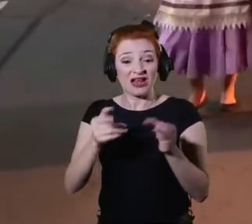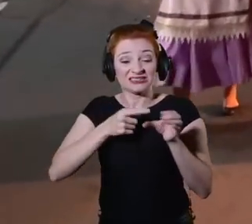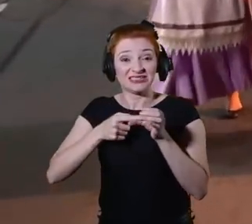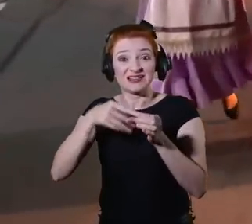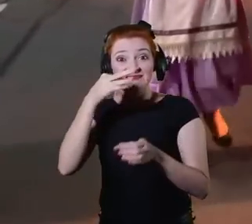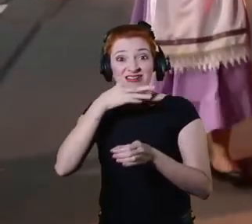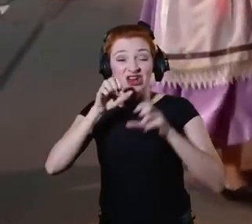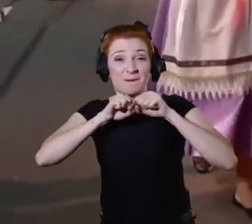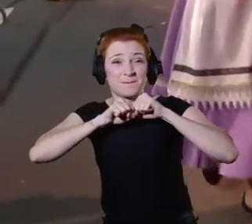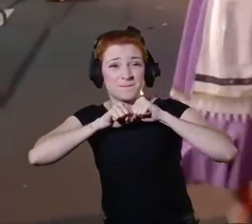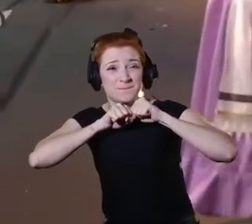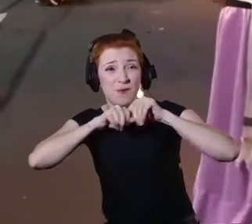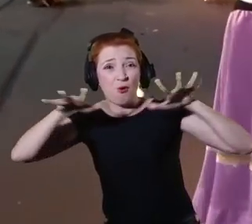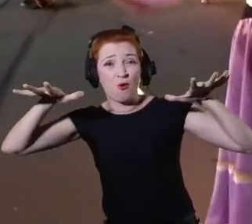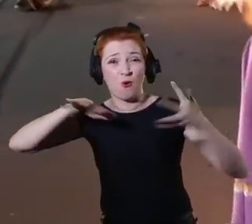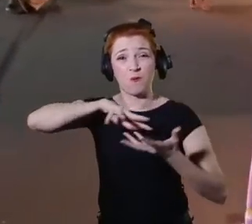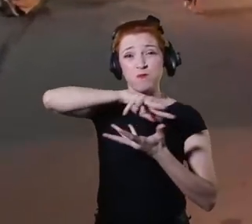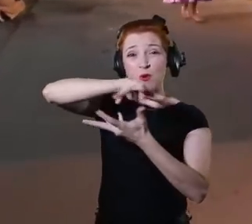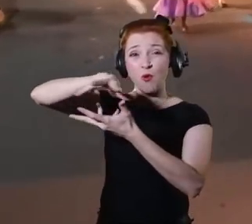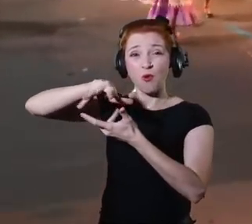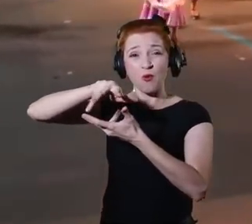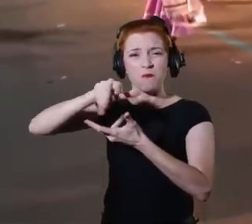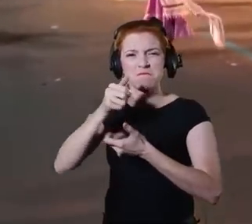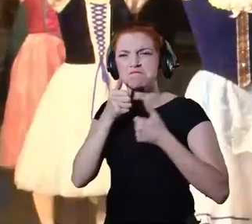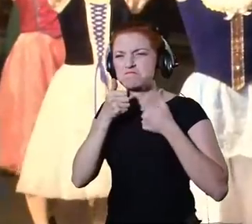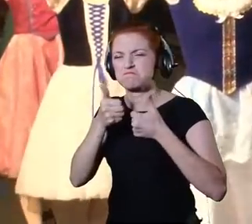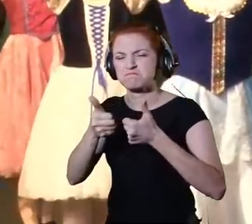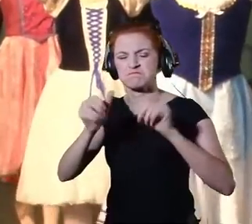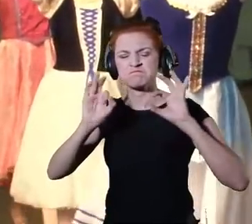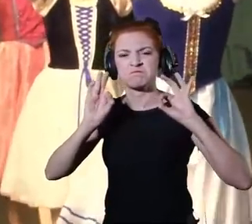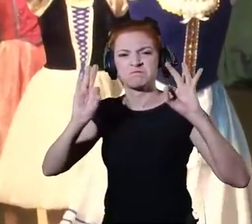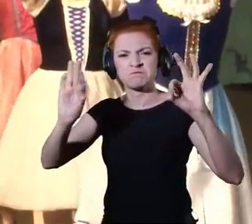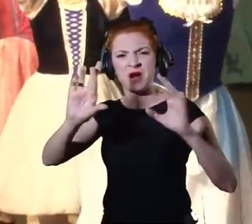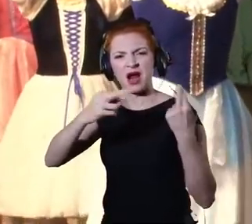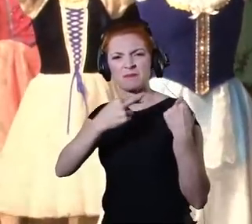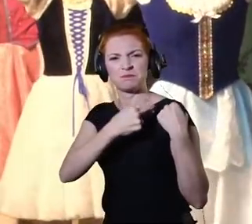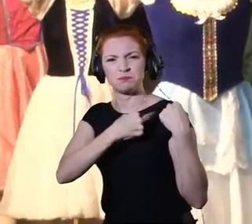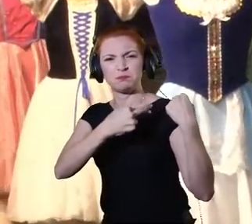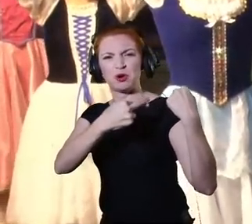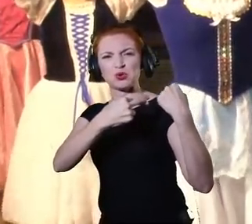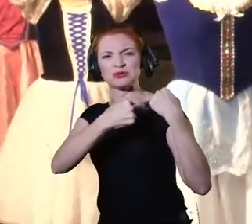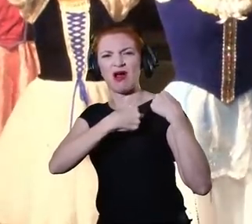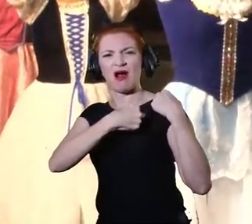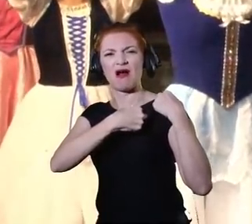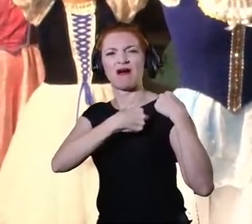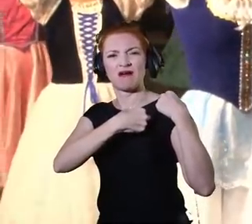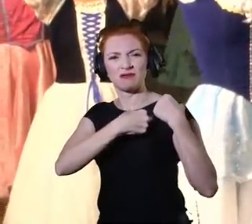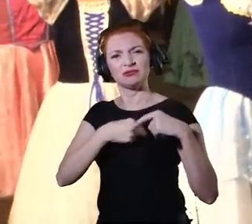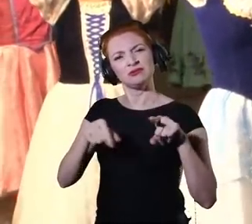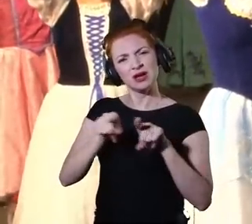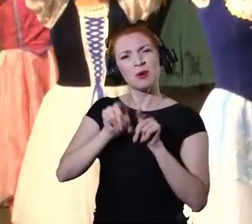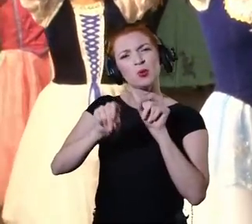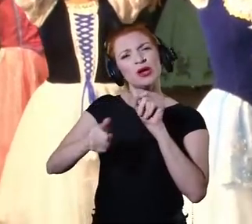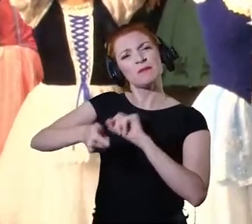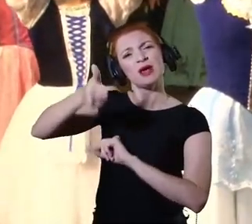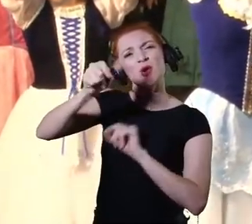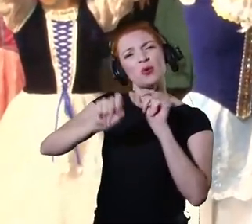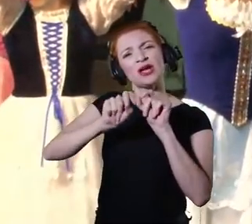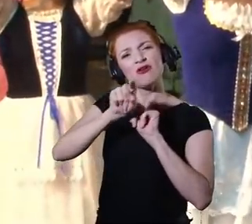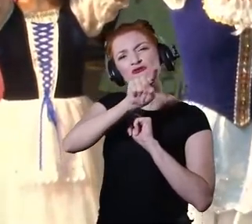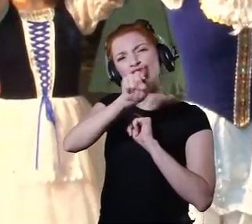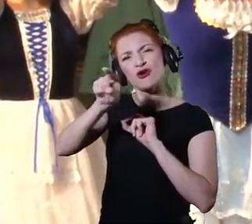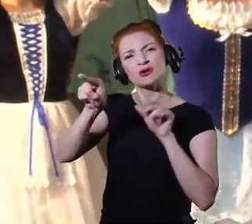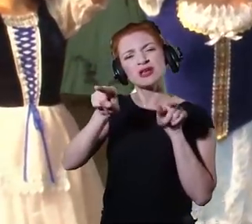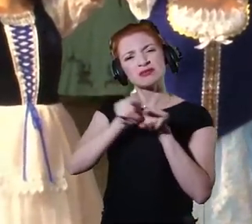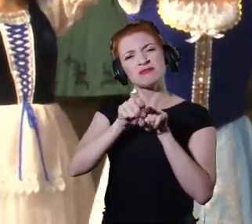com qualidade, com grande responsabilidade e com o melhor, que é deixar você